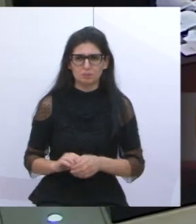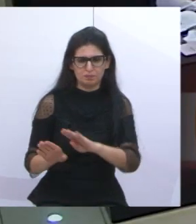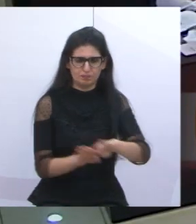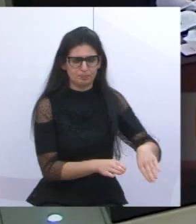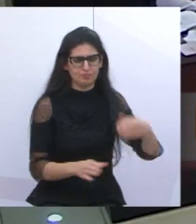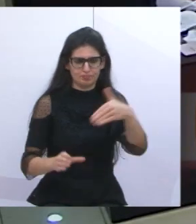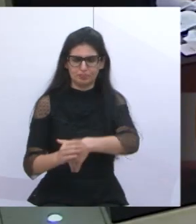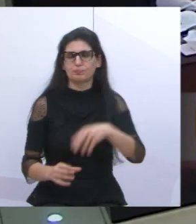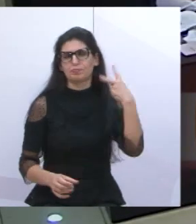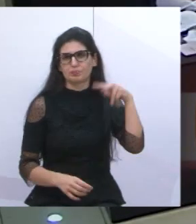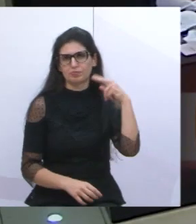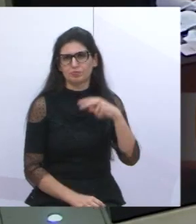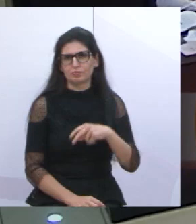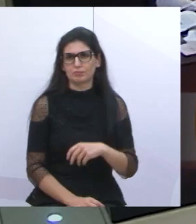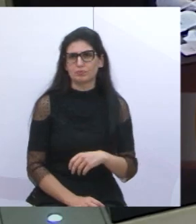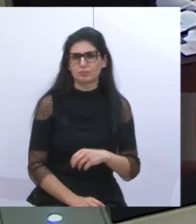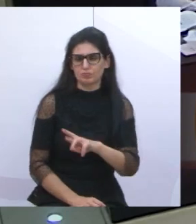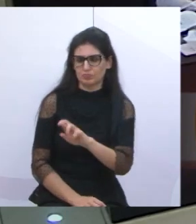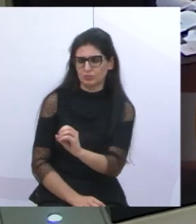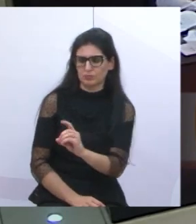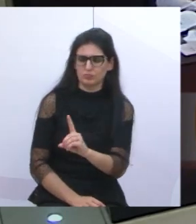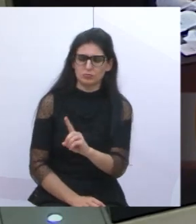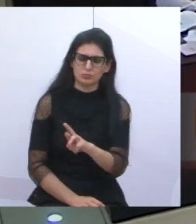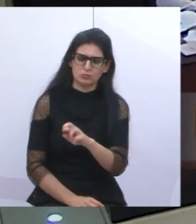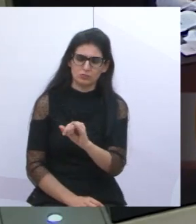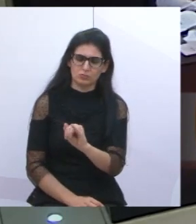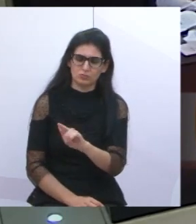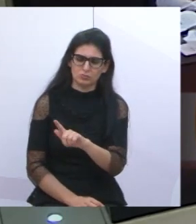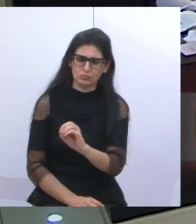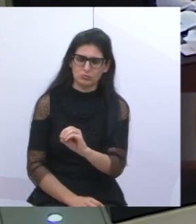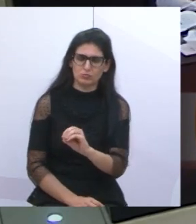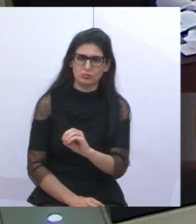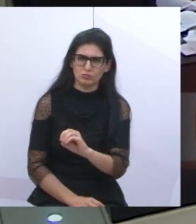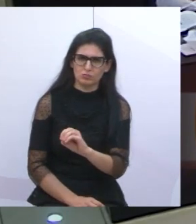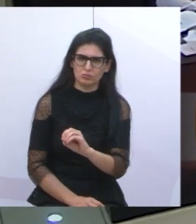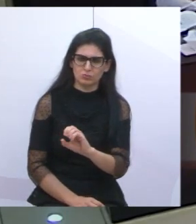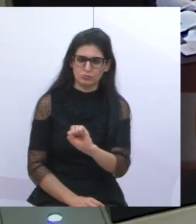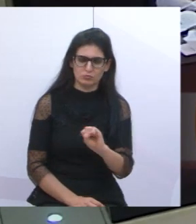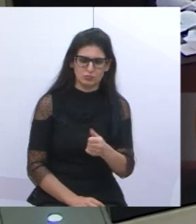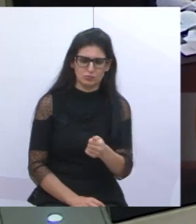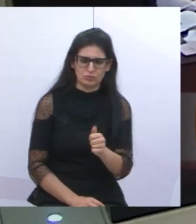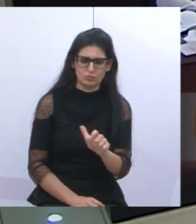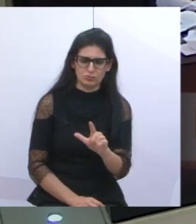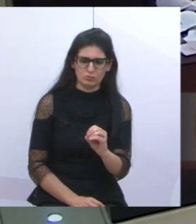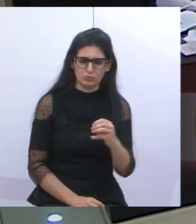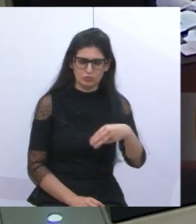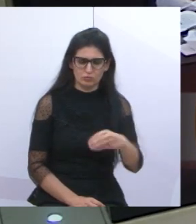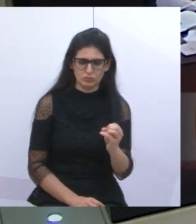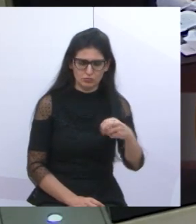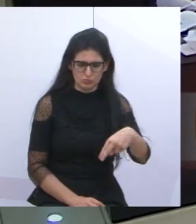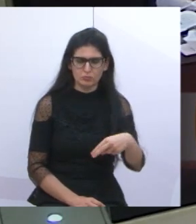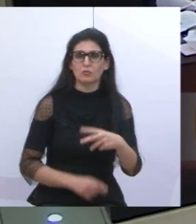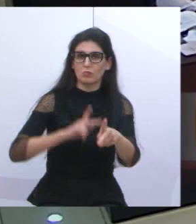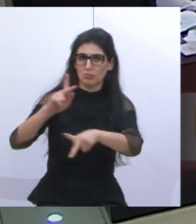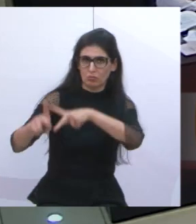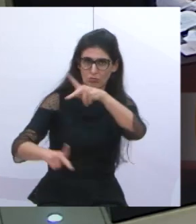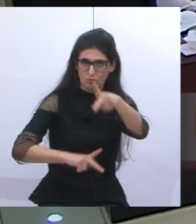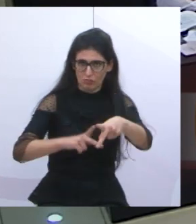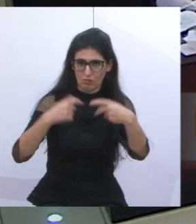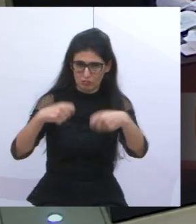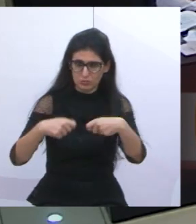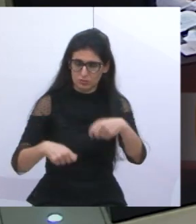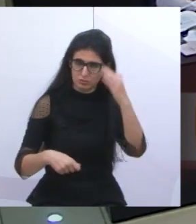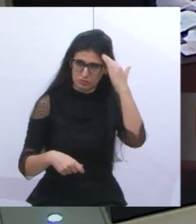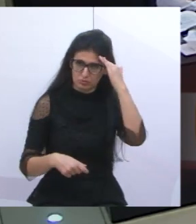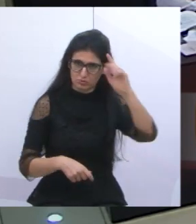Como vota o vereador doutor Rodrigo Salomão? Na verdade, aqui só para a população entender. Tem